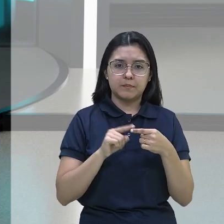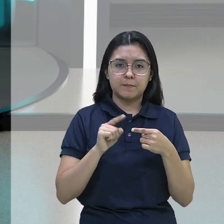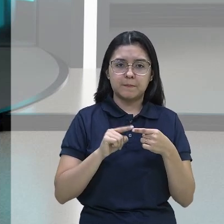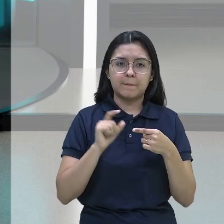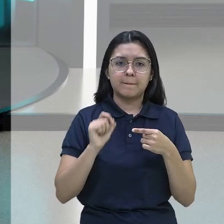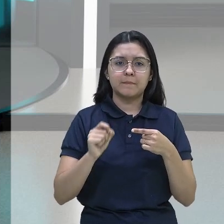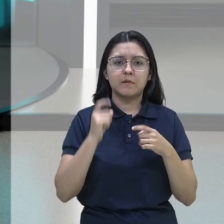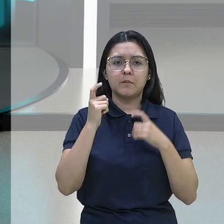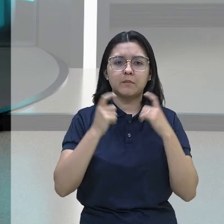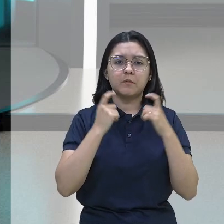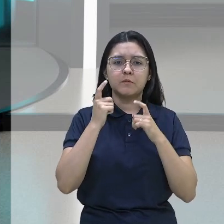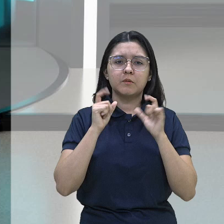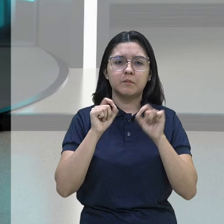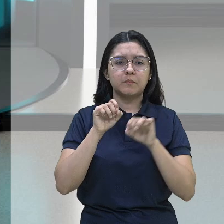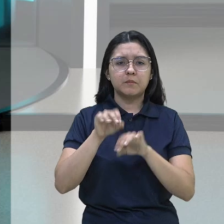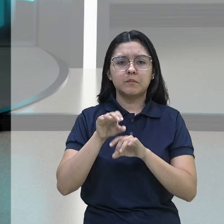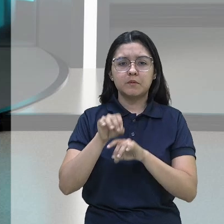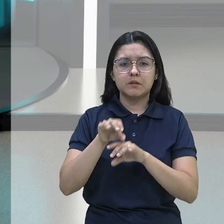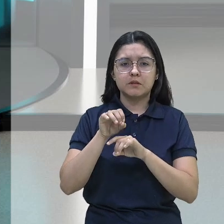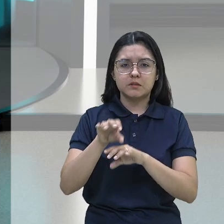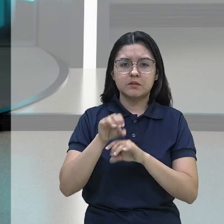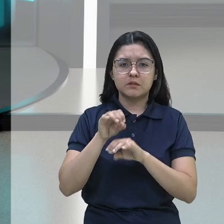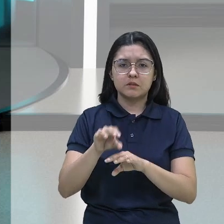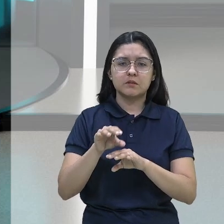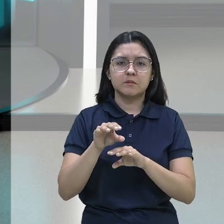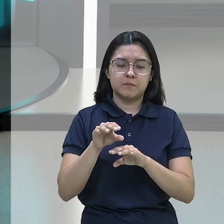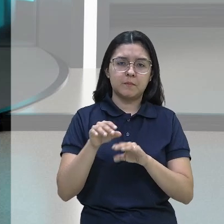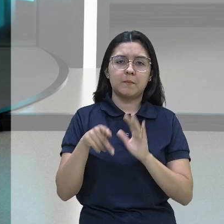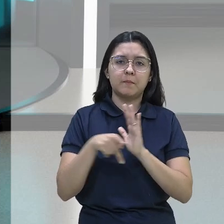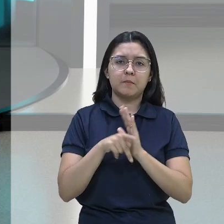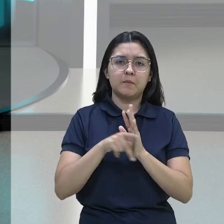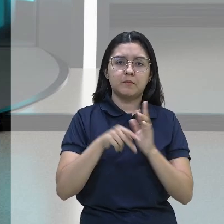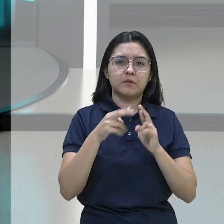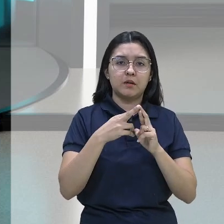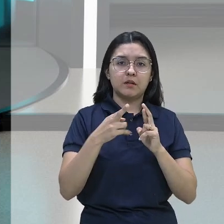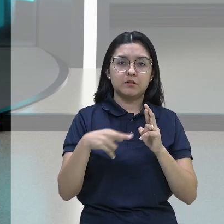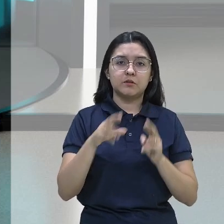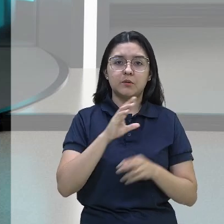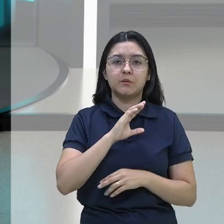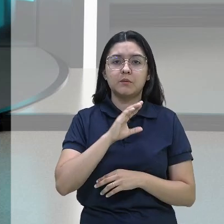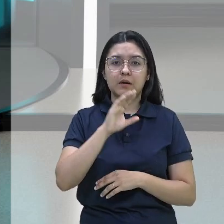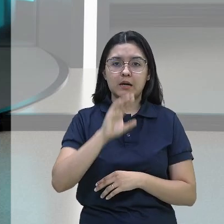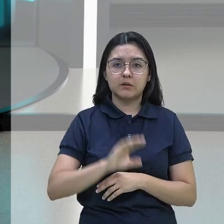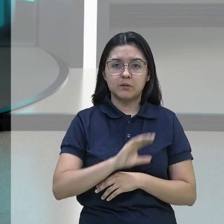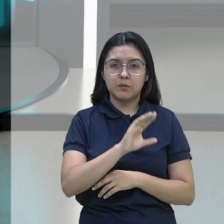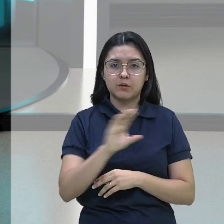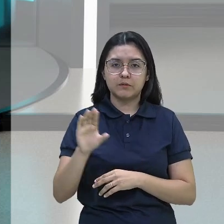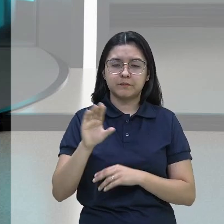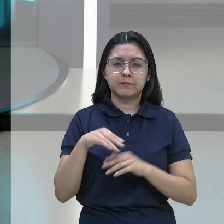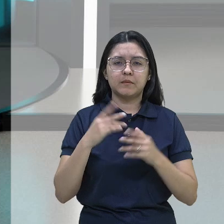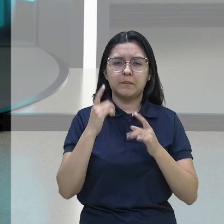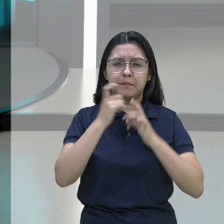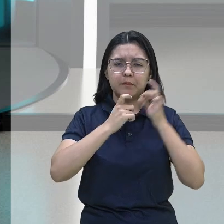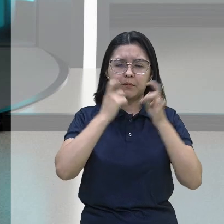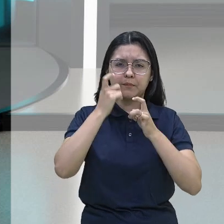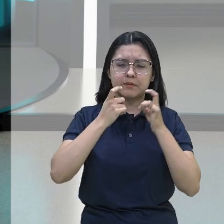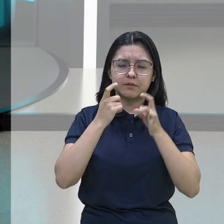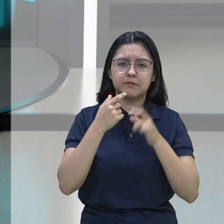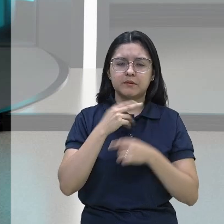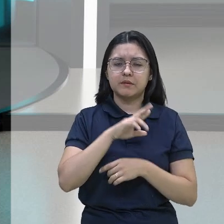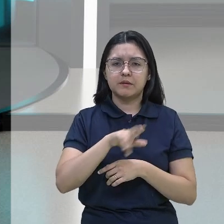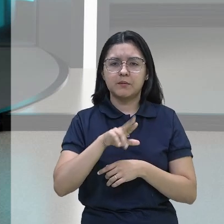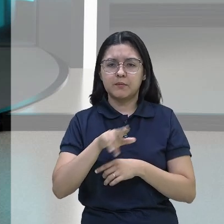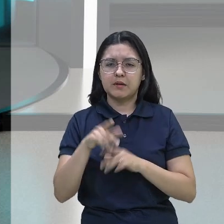preocupação em transmitir ensinamentos católicos. Preocupação não era ali se aproximar